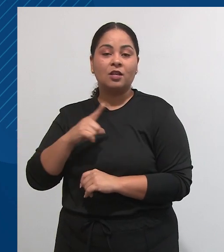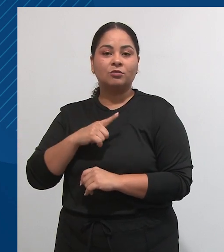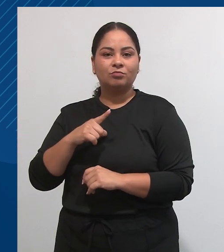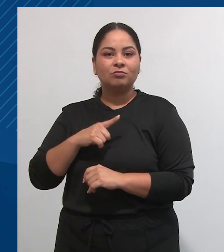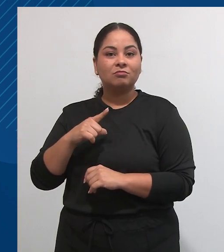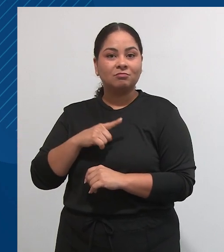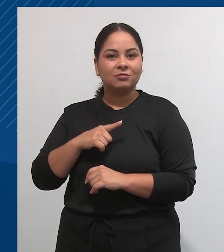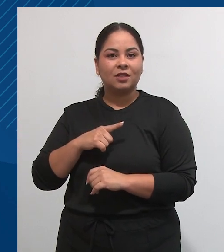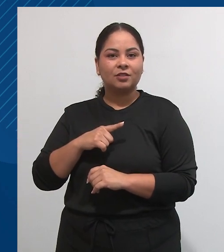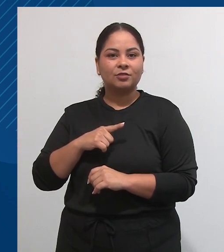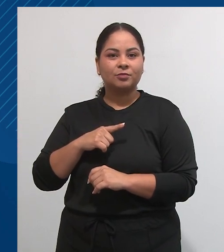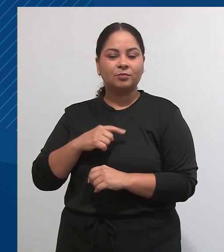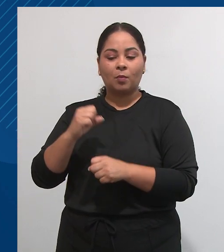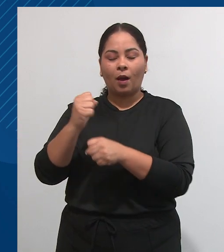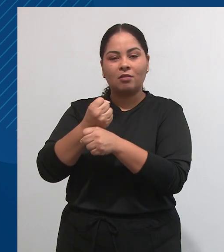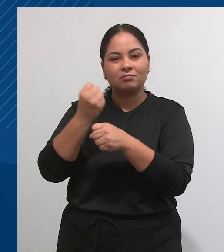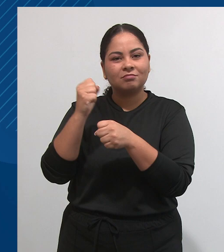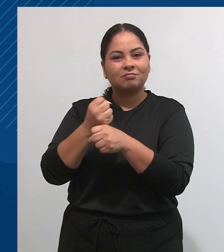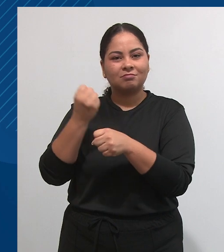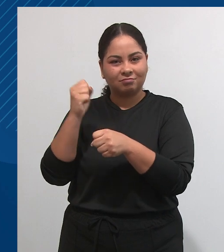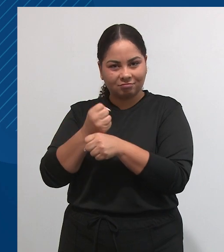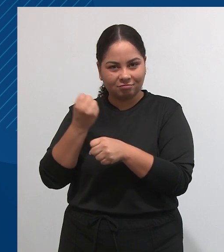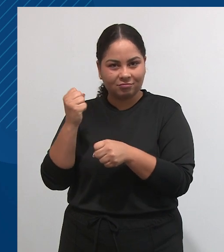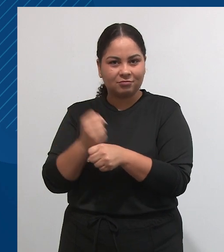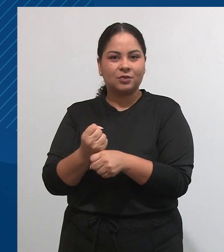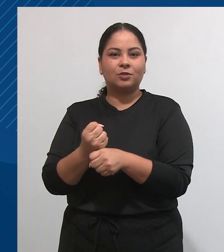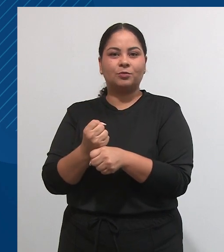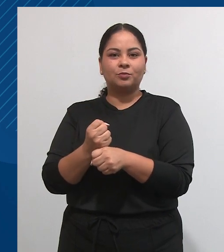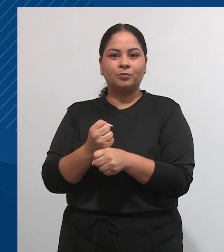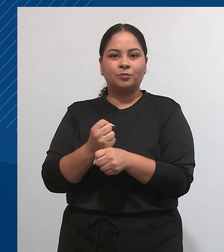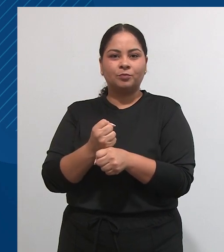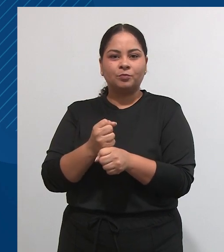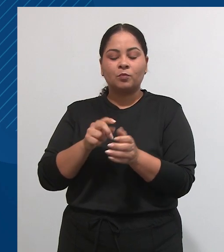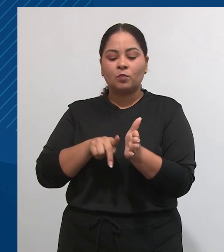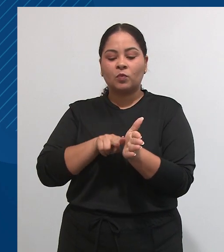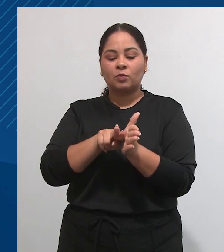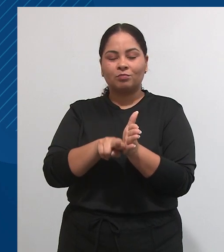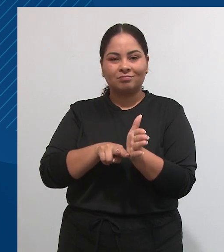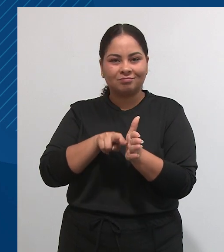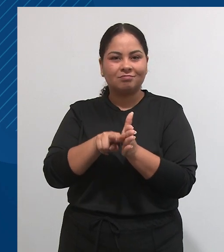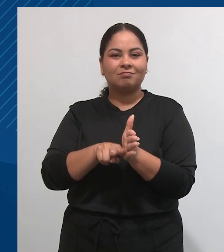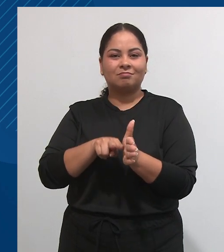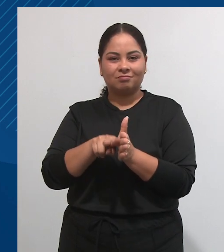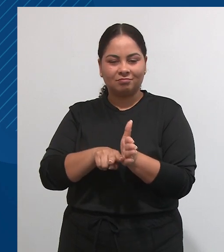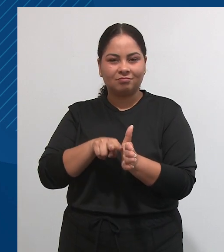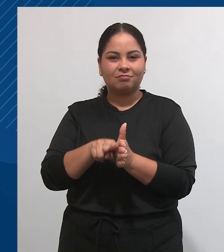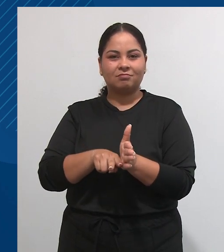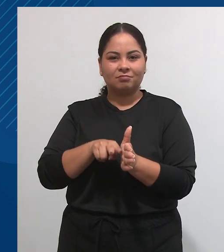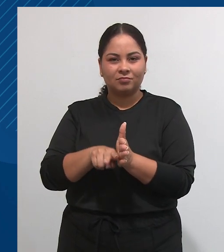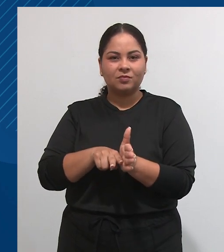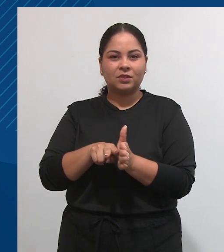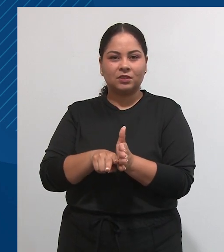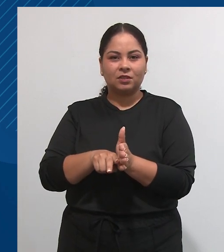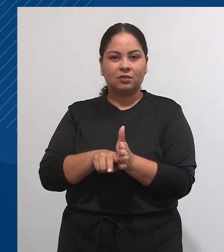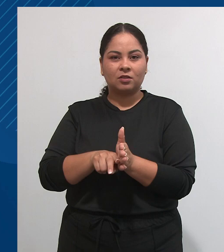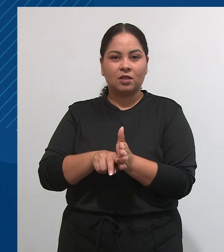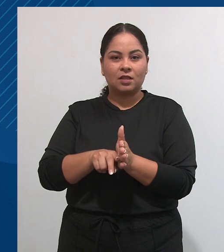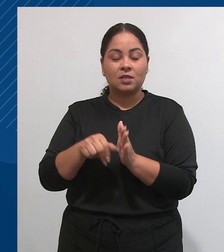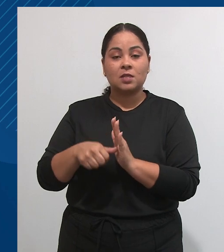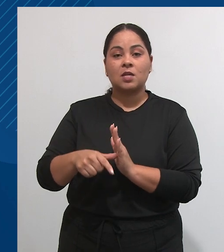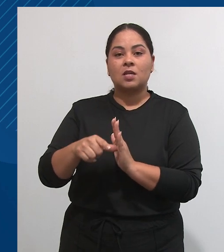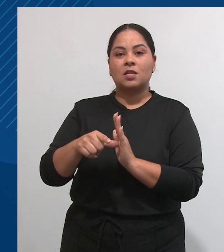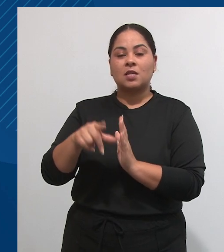da Estrada de Ferro Madeira Mamoré, né, que vem do Tratado de Petrópolis, né,